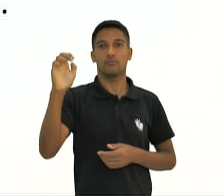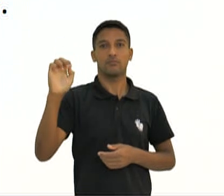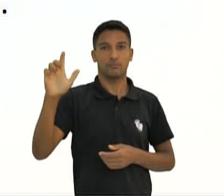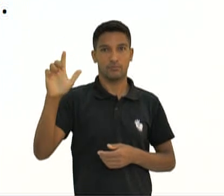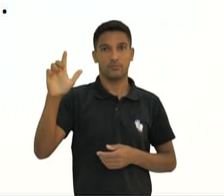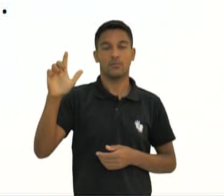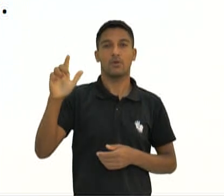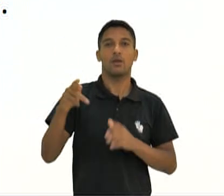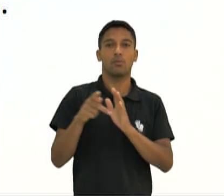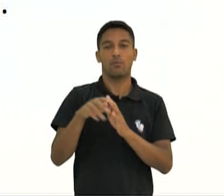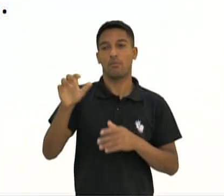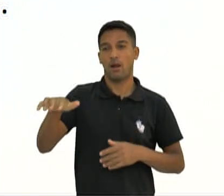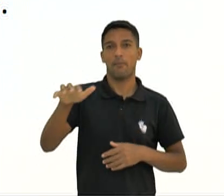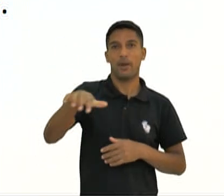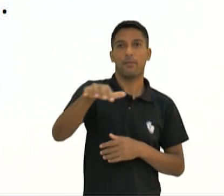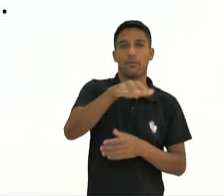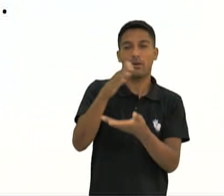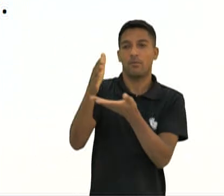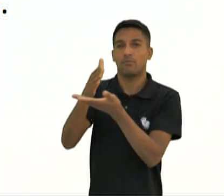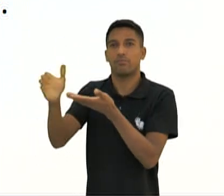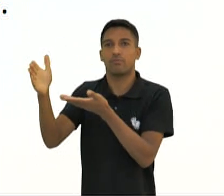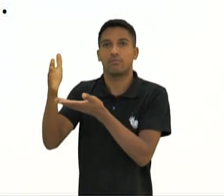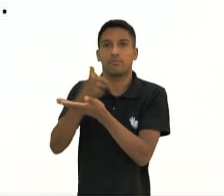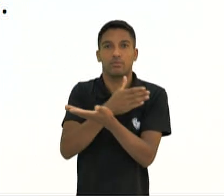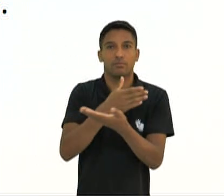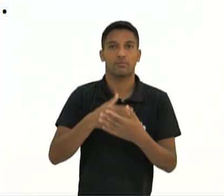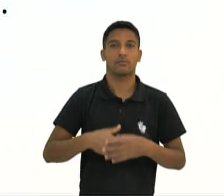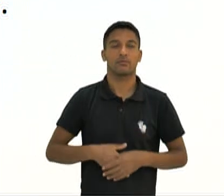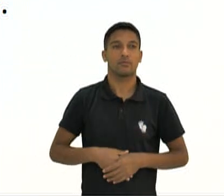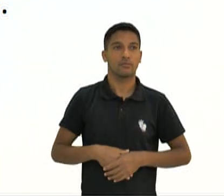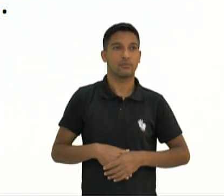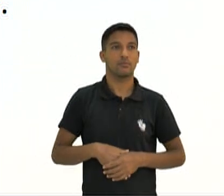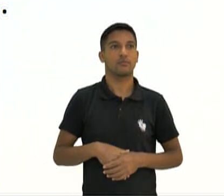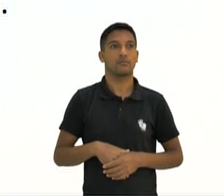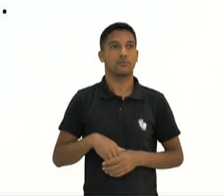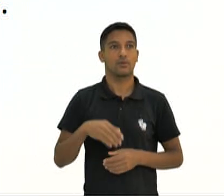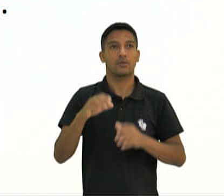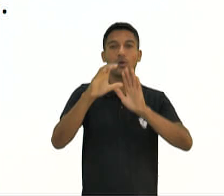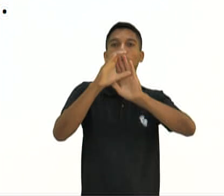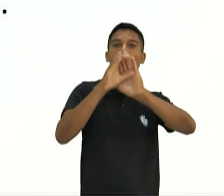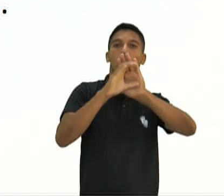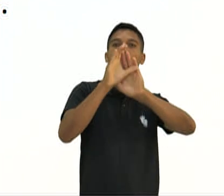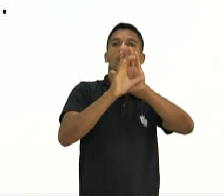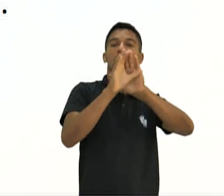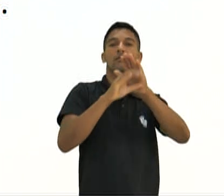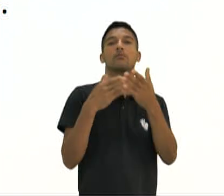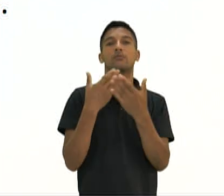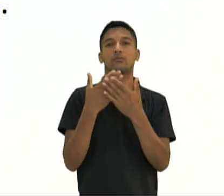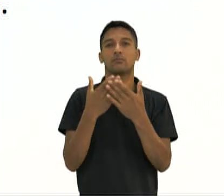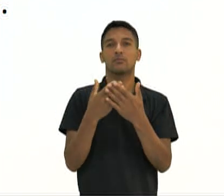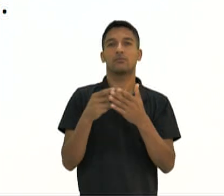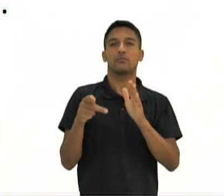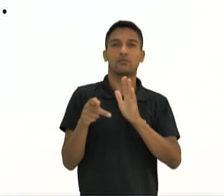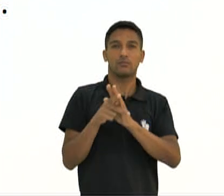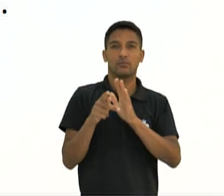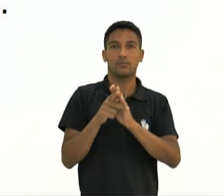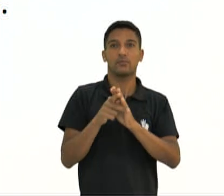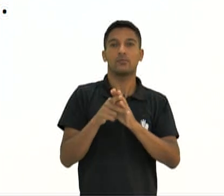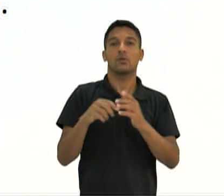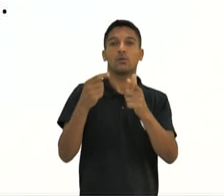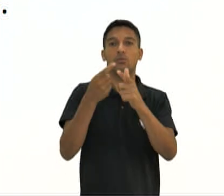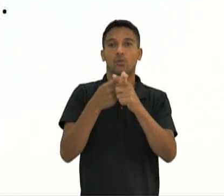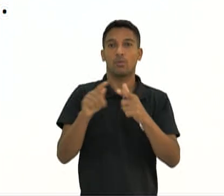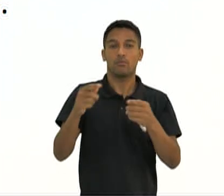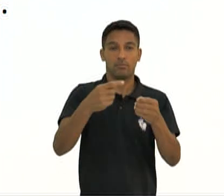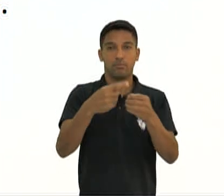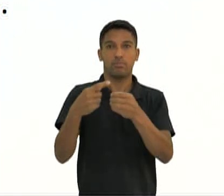questão do conceito de impacto socioambiental, que são uma das ações primordialmente urbanas que nós estamos vendo nesse momento. Por que